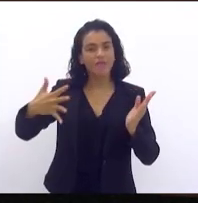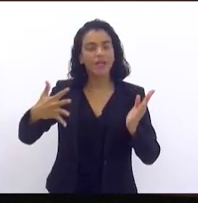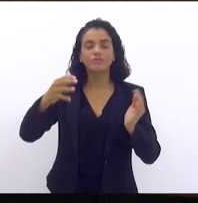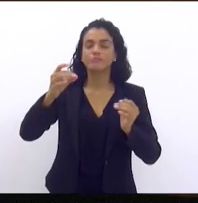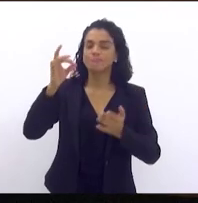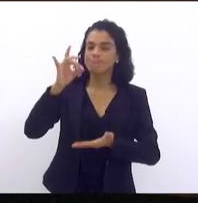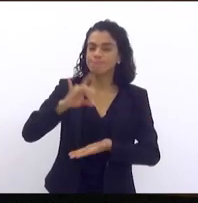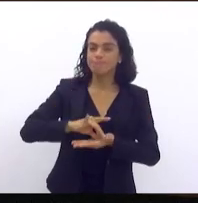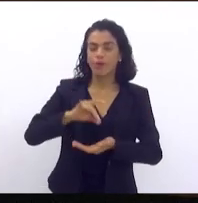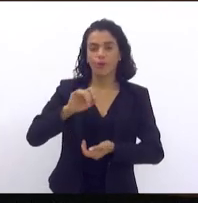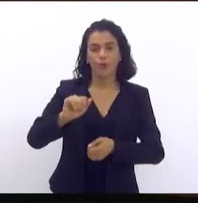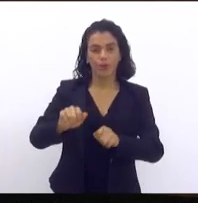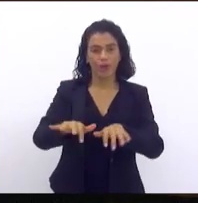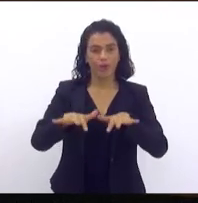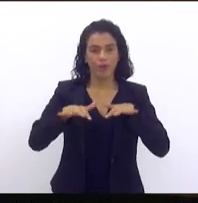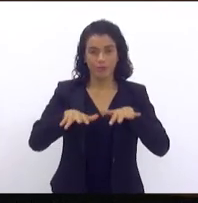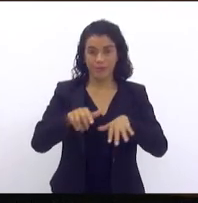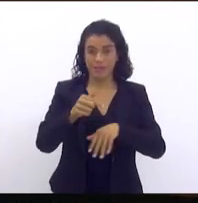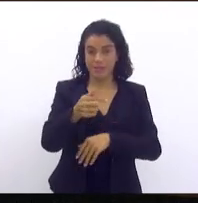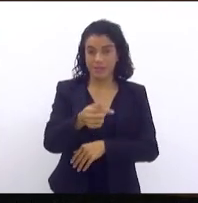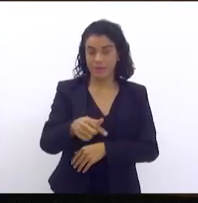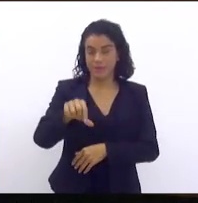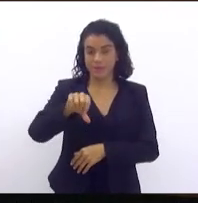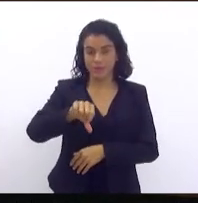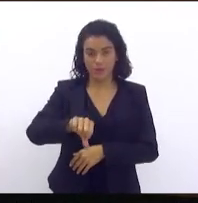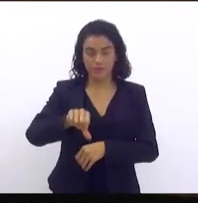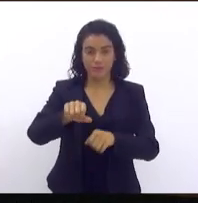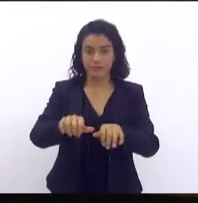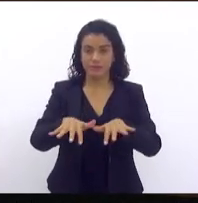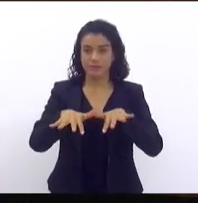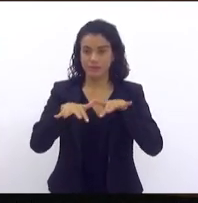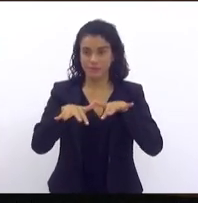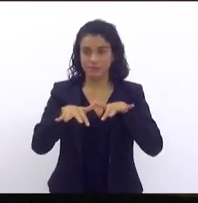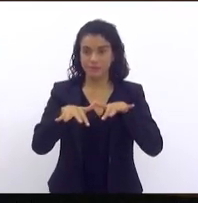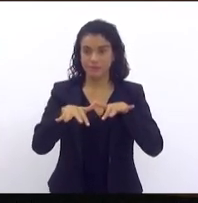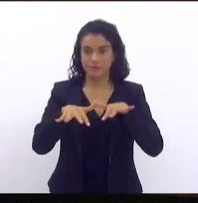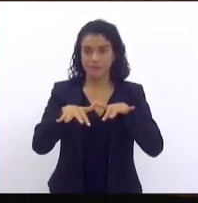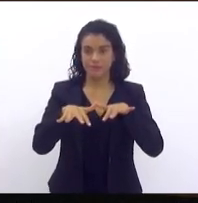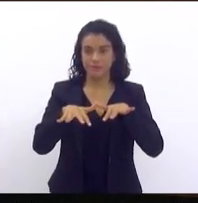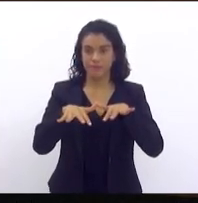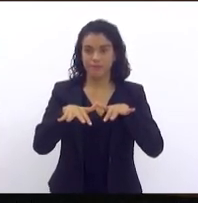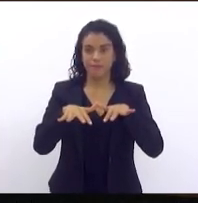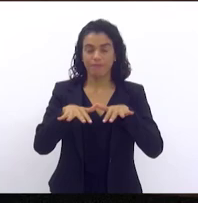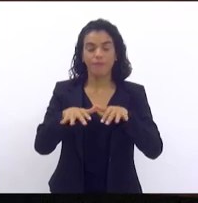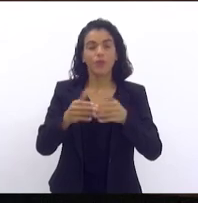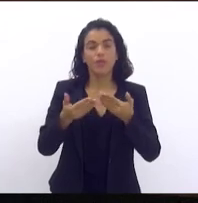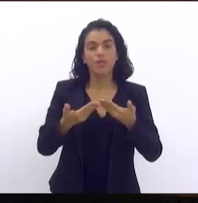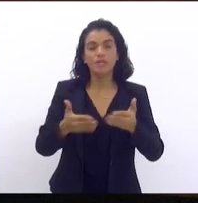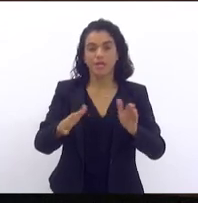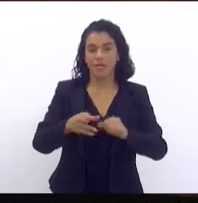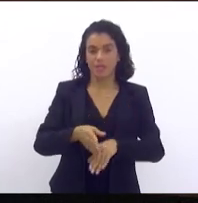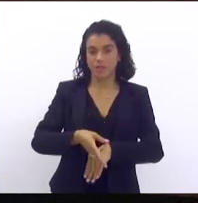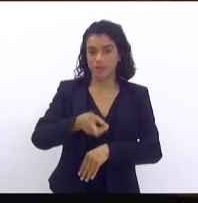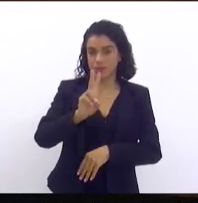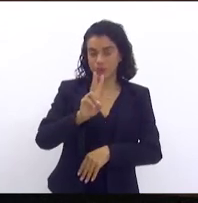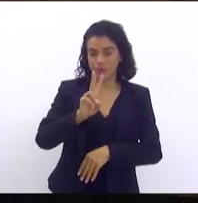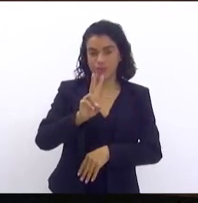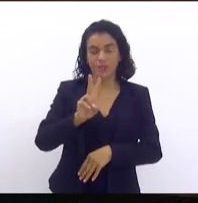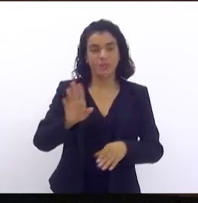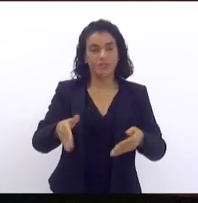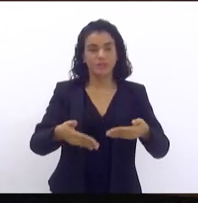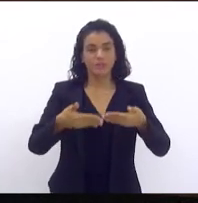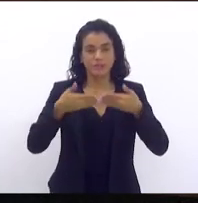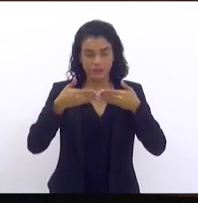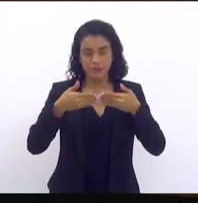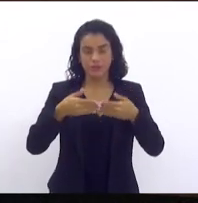ocorrido na 79ª sessão ordinária, iniciada às 14 horas, encerrou-se